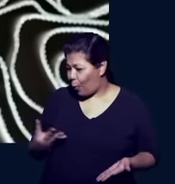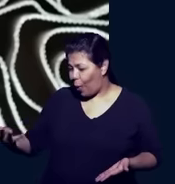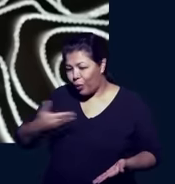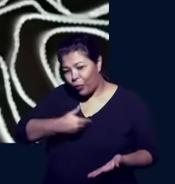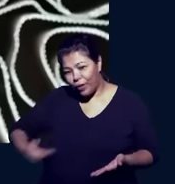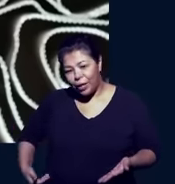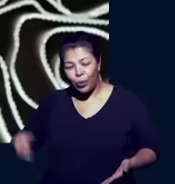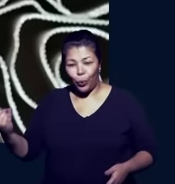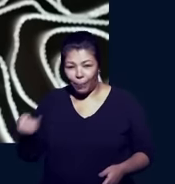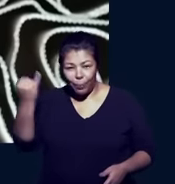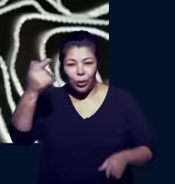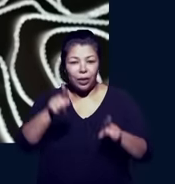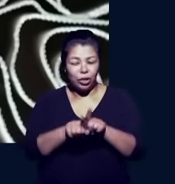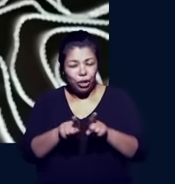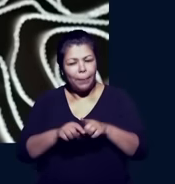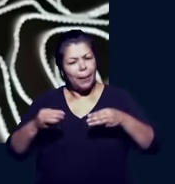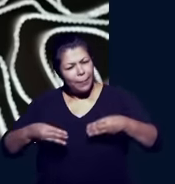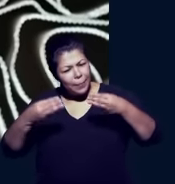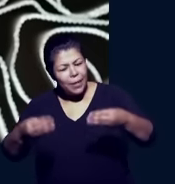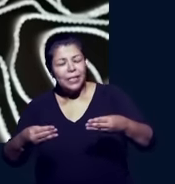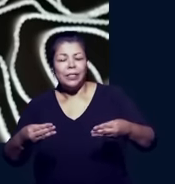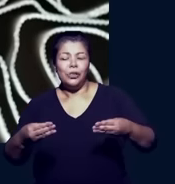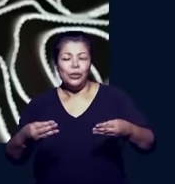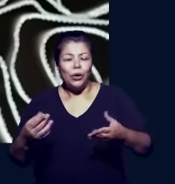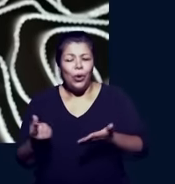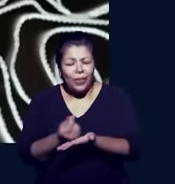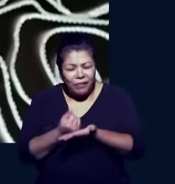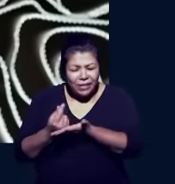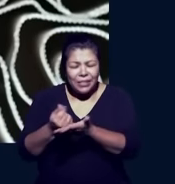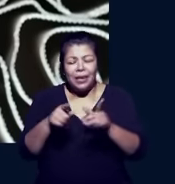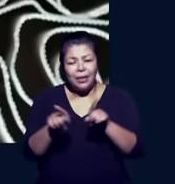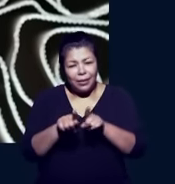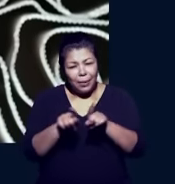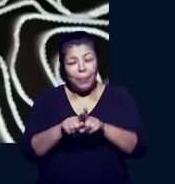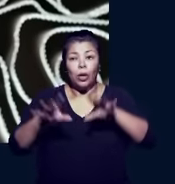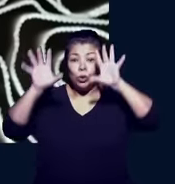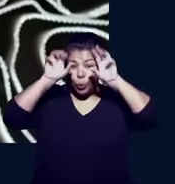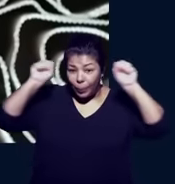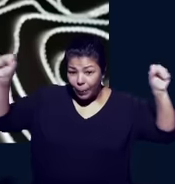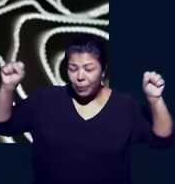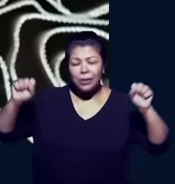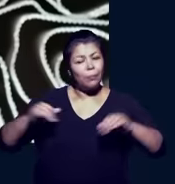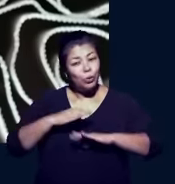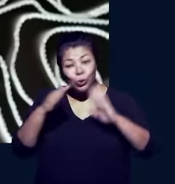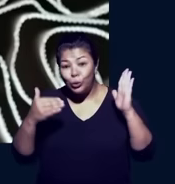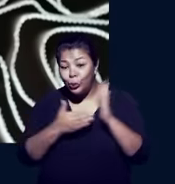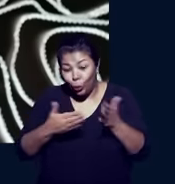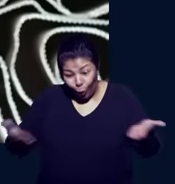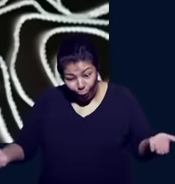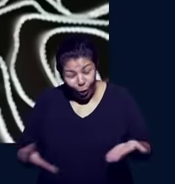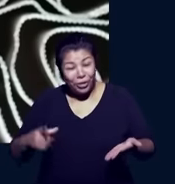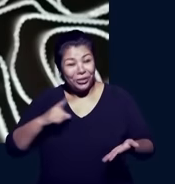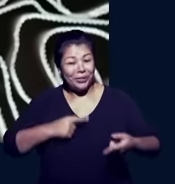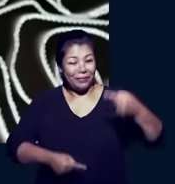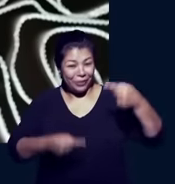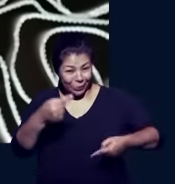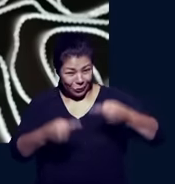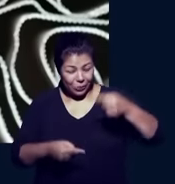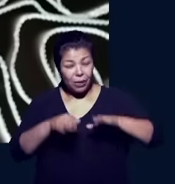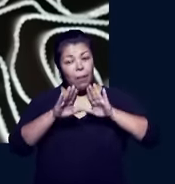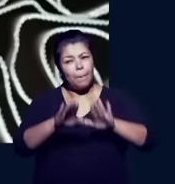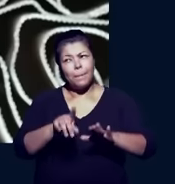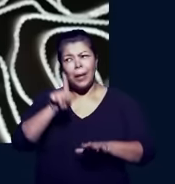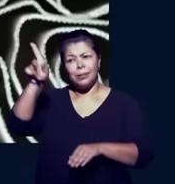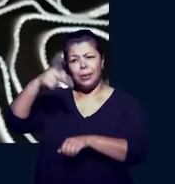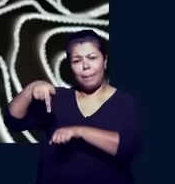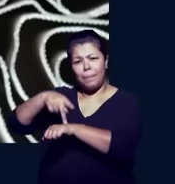do senado com Ministro da Fazenda com presidente do Supremo Tribunal Federal né lá nos Estados Unidos não aparece nas capas de jornais sabe o Fernando